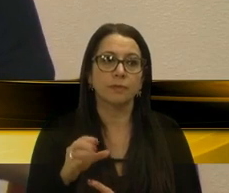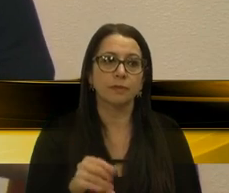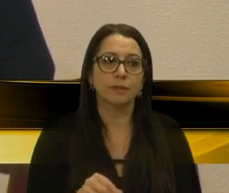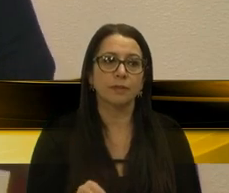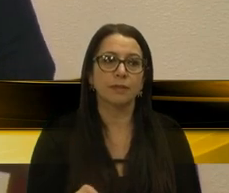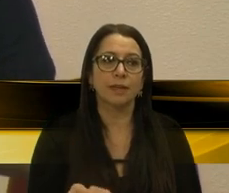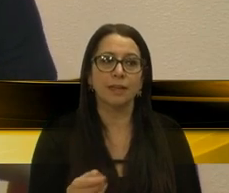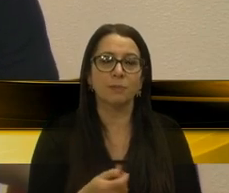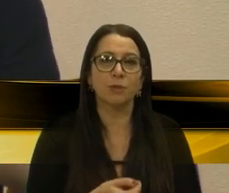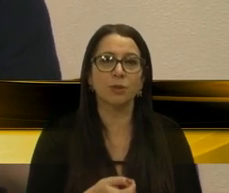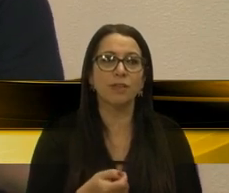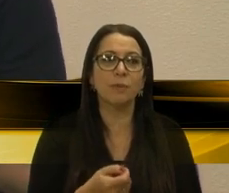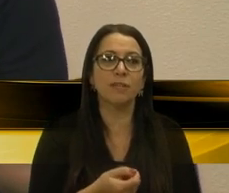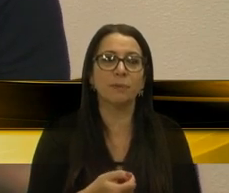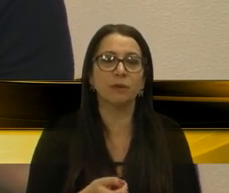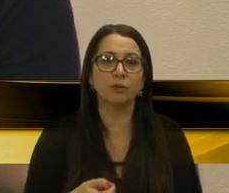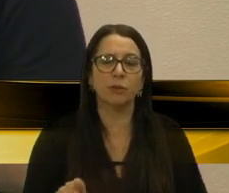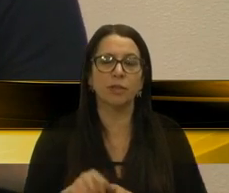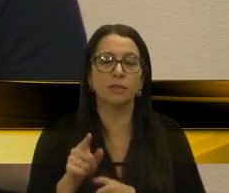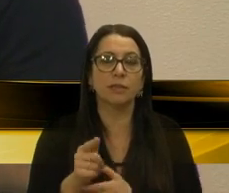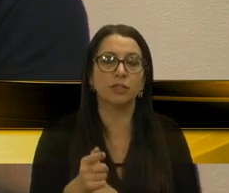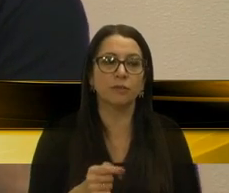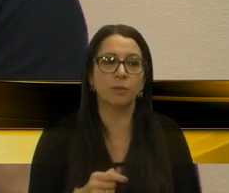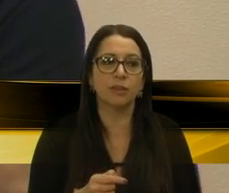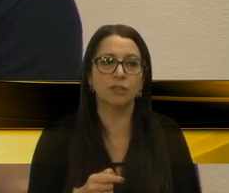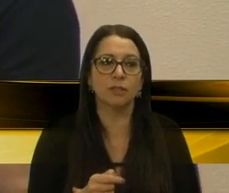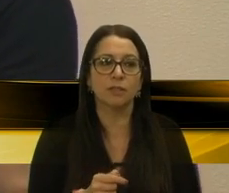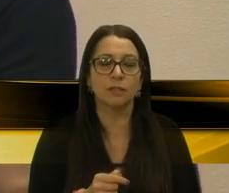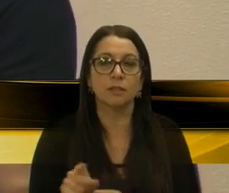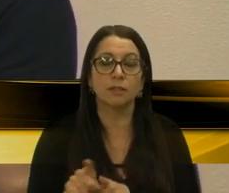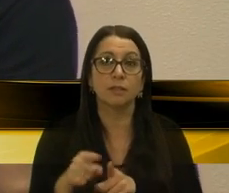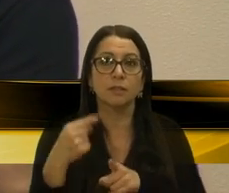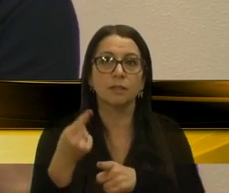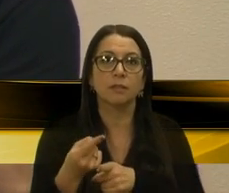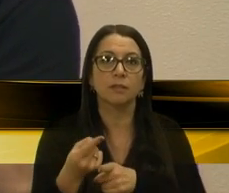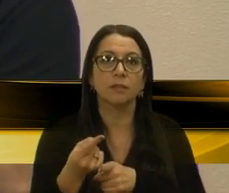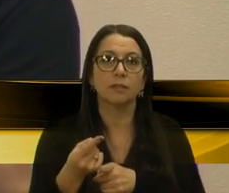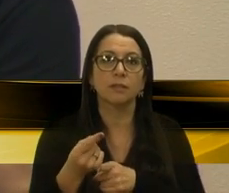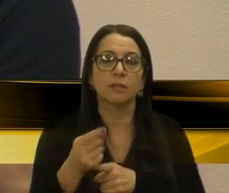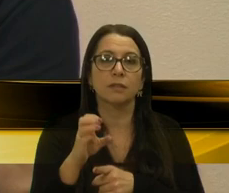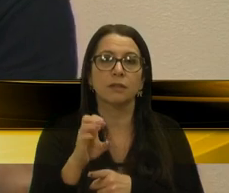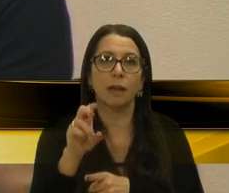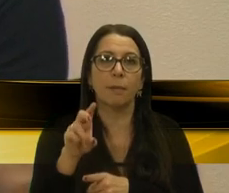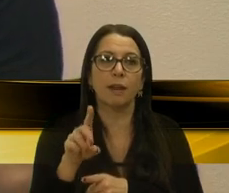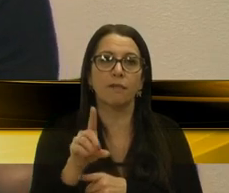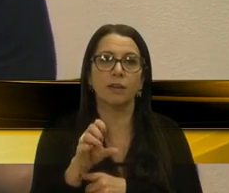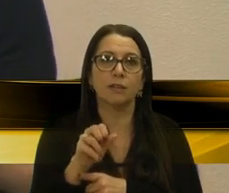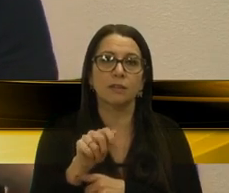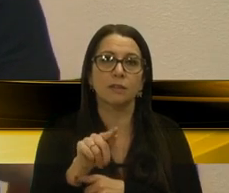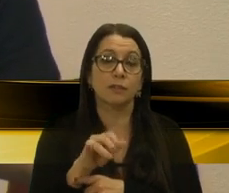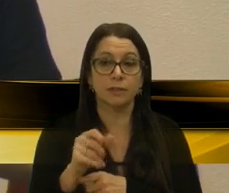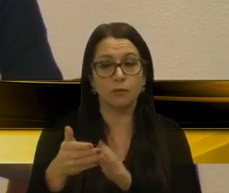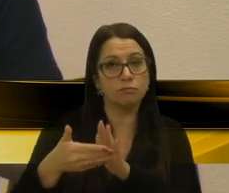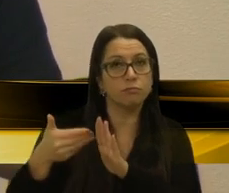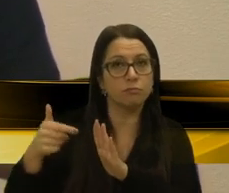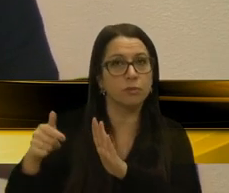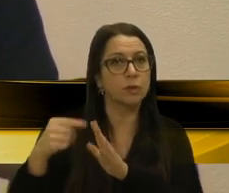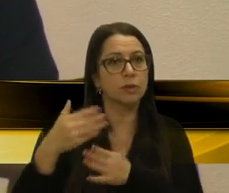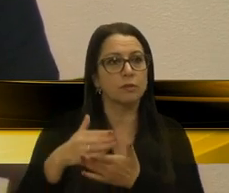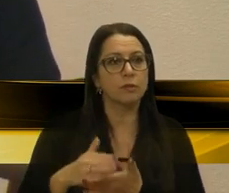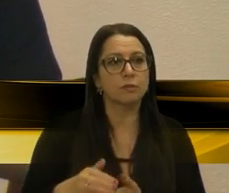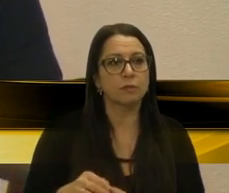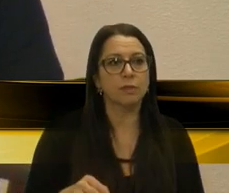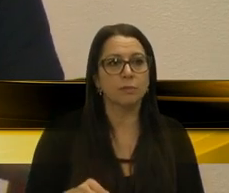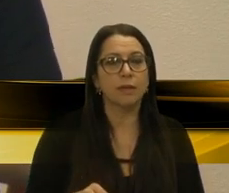partido do presidente PTB, está oficializada a exoneração dele. Está no Diário Oficial, foi exonerado desde o início